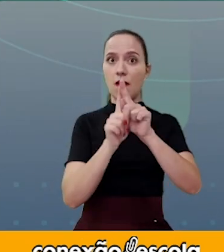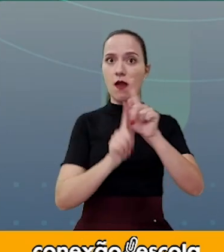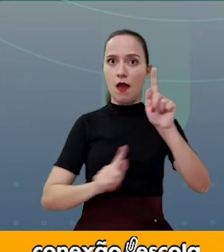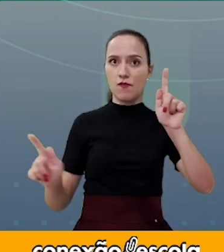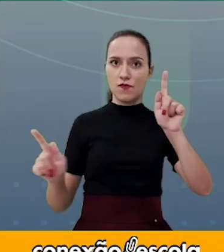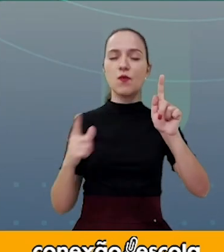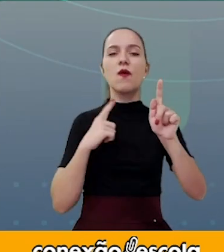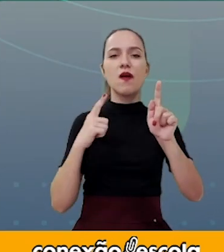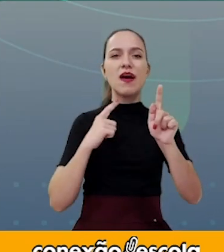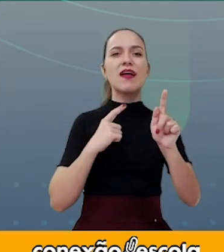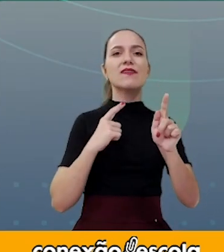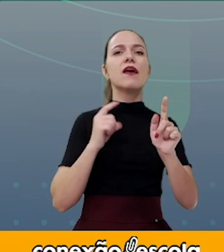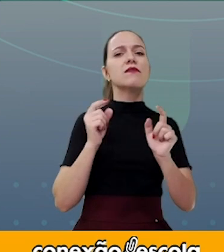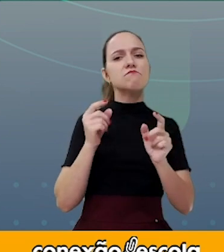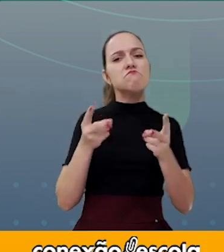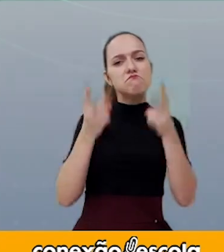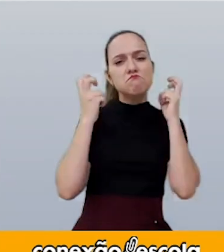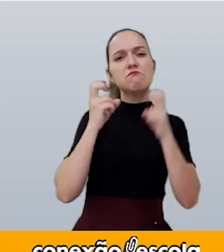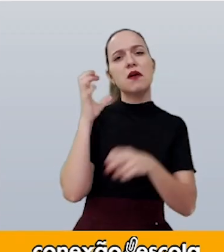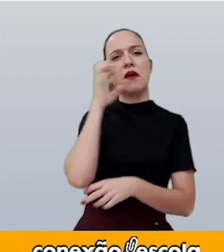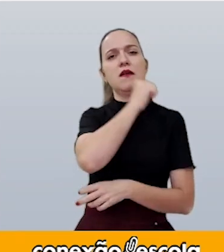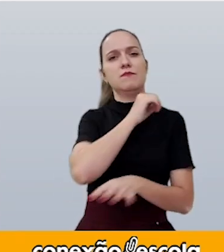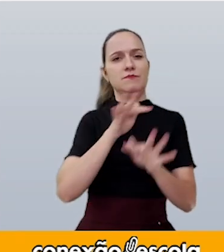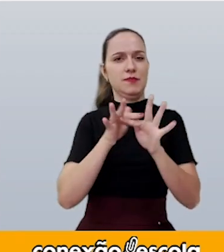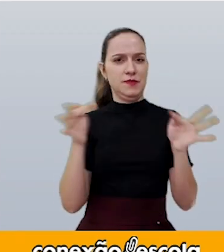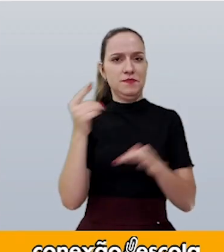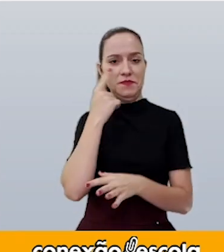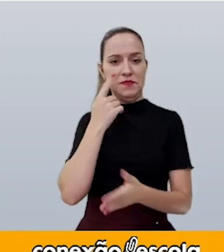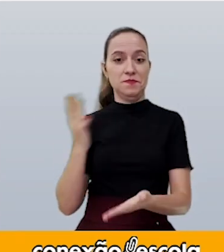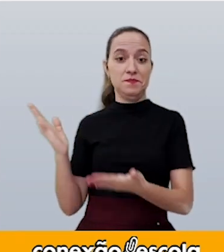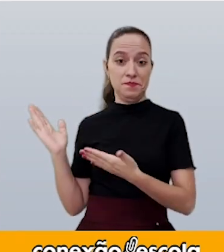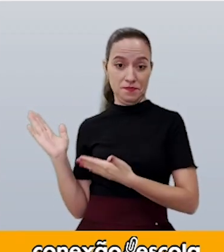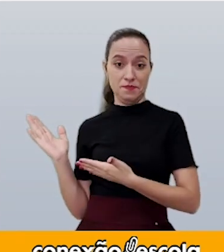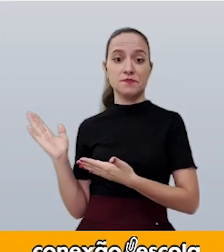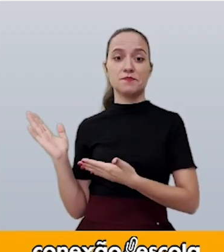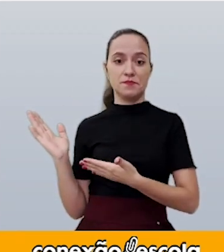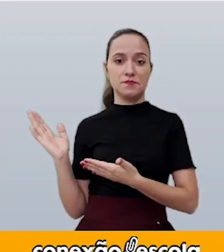a visualização é bem simples. Olha só.